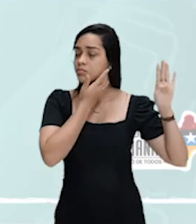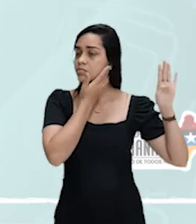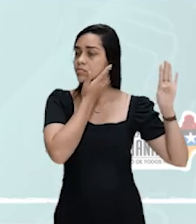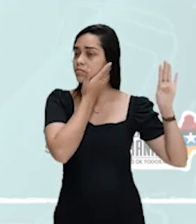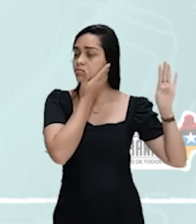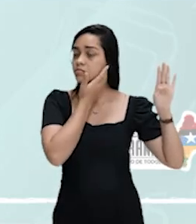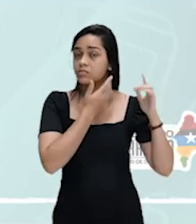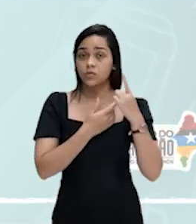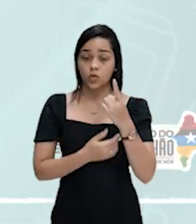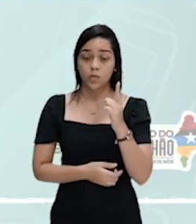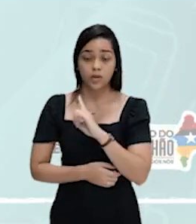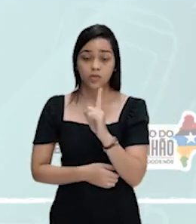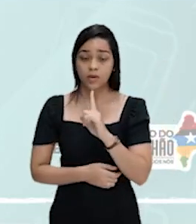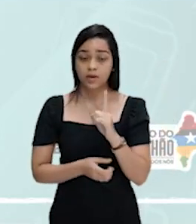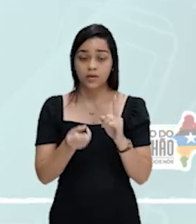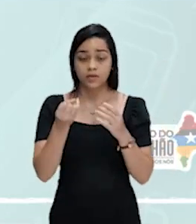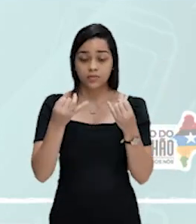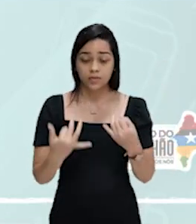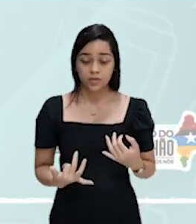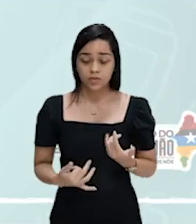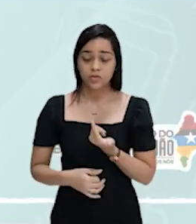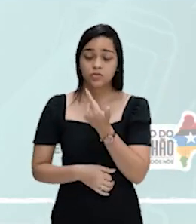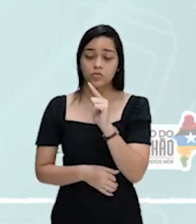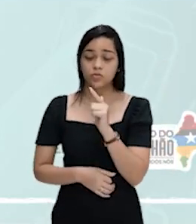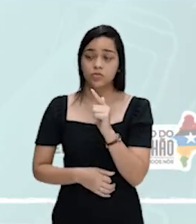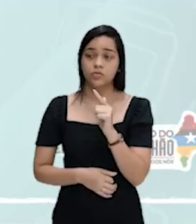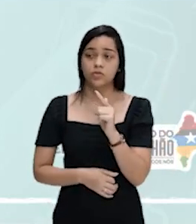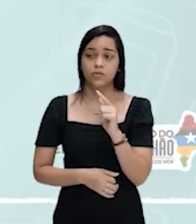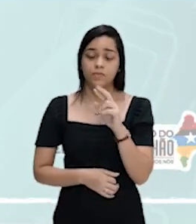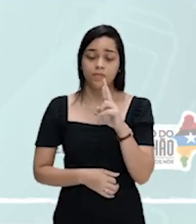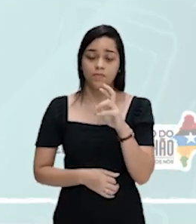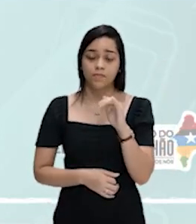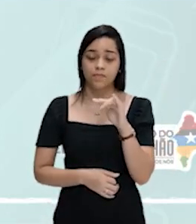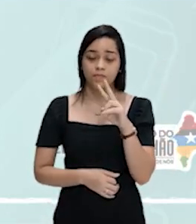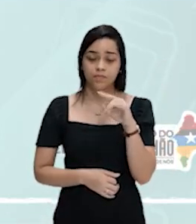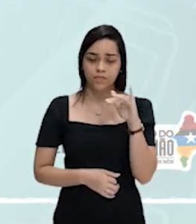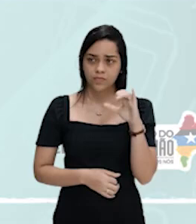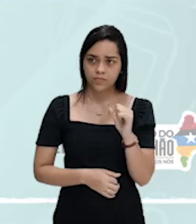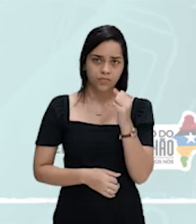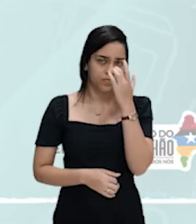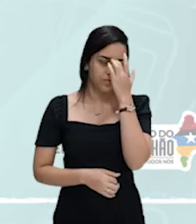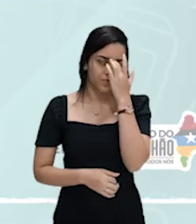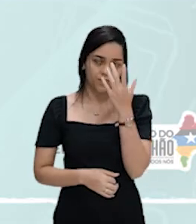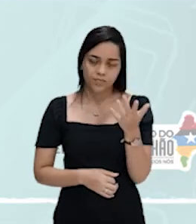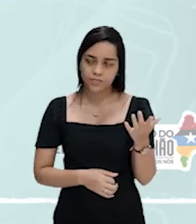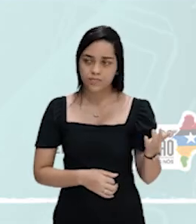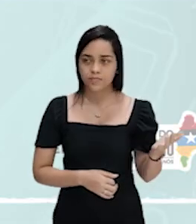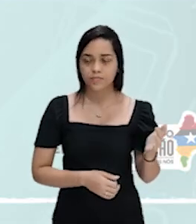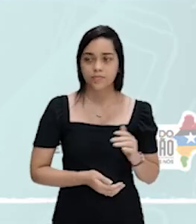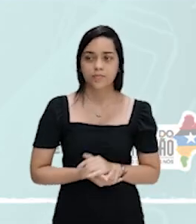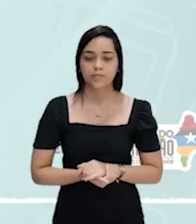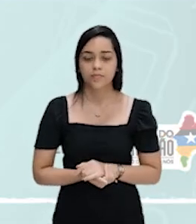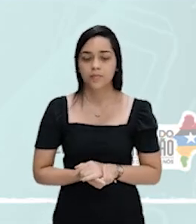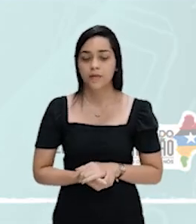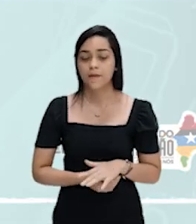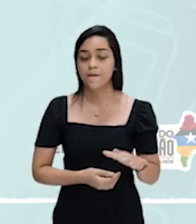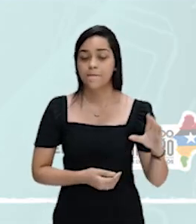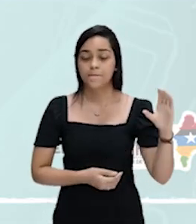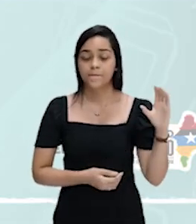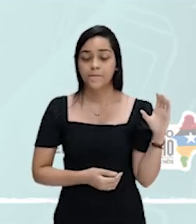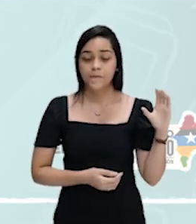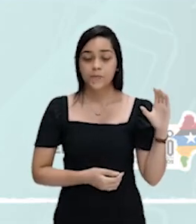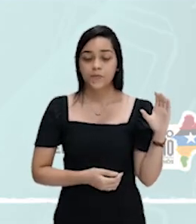uma só não é explicativo as outras são restritivas fácil demais muito fácil né